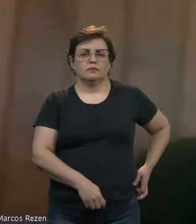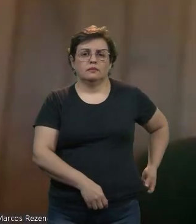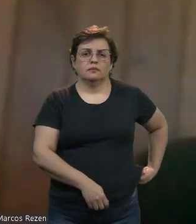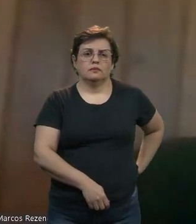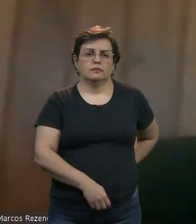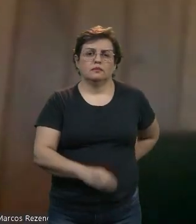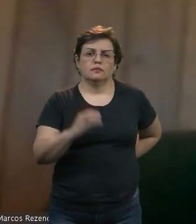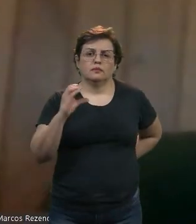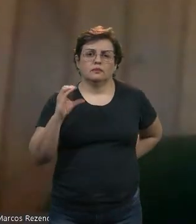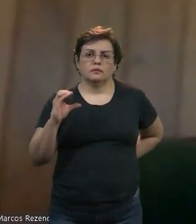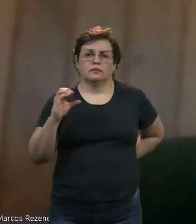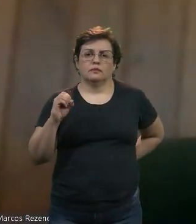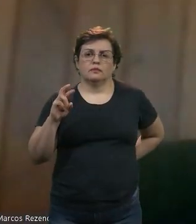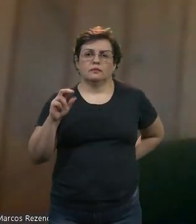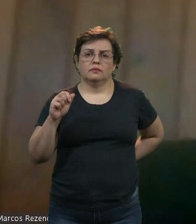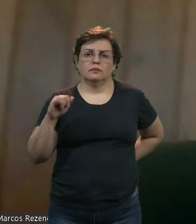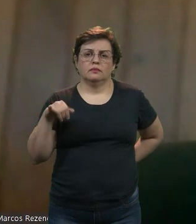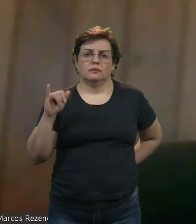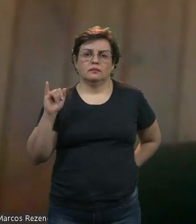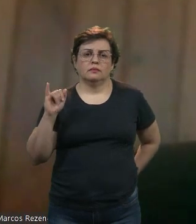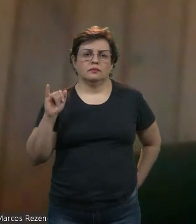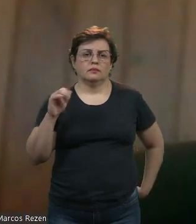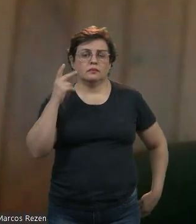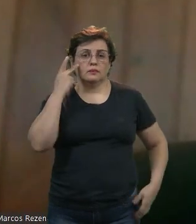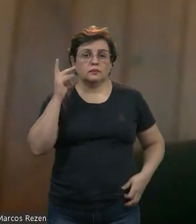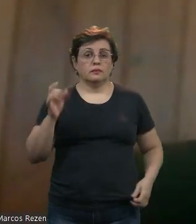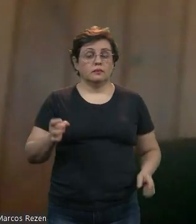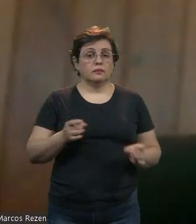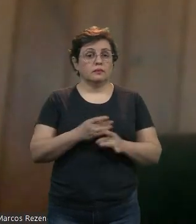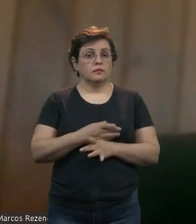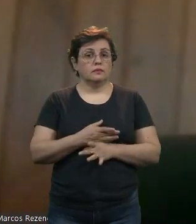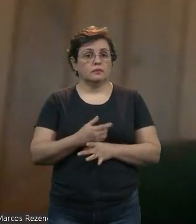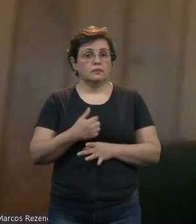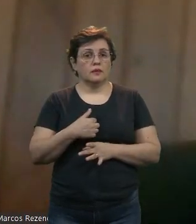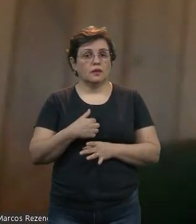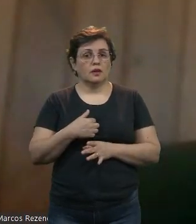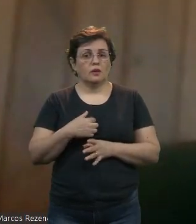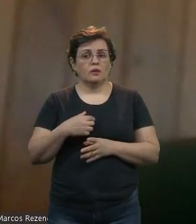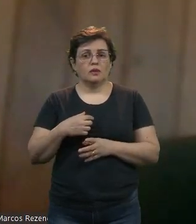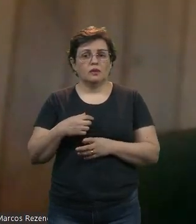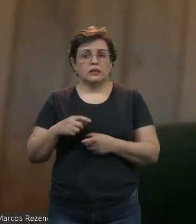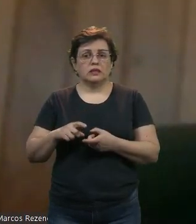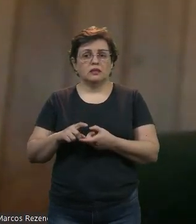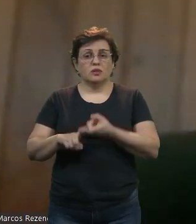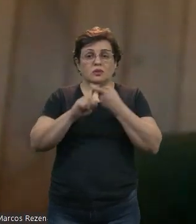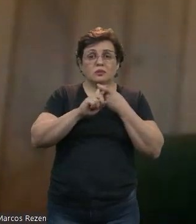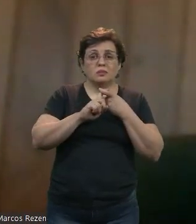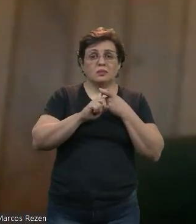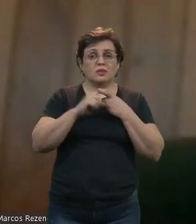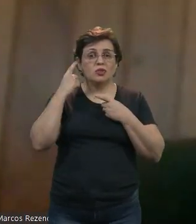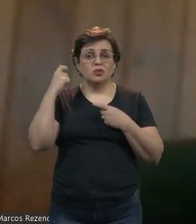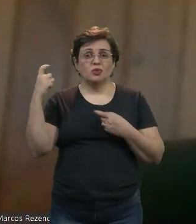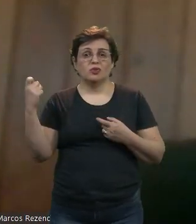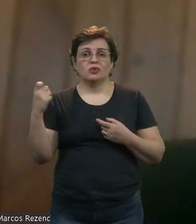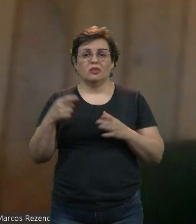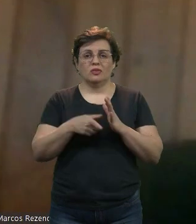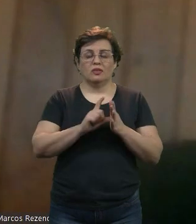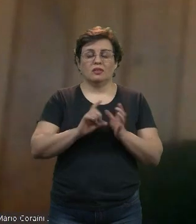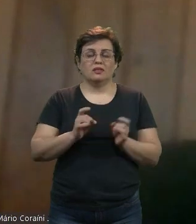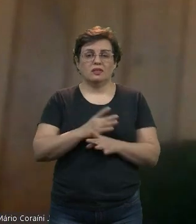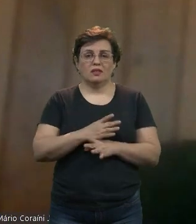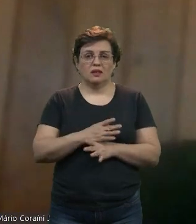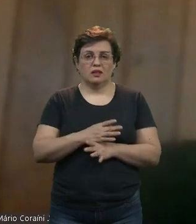Professor Mário Coraini, para concluir a sua colocação, que eu tirei o som do senhor antes da conclusão.